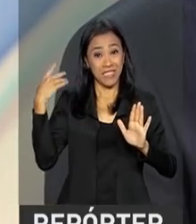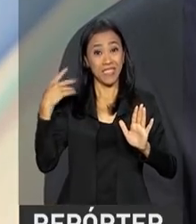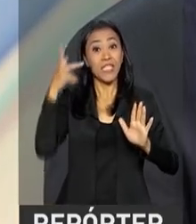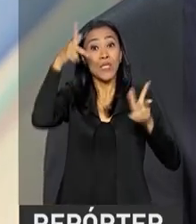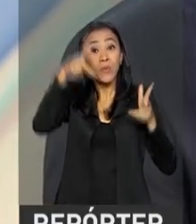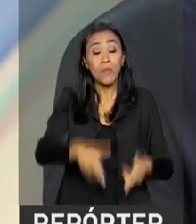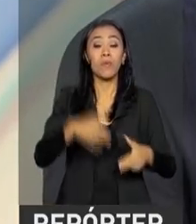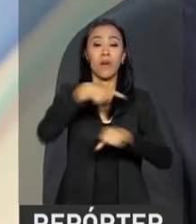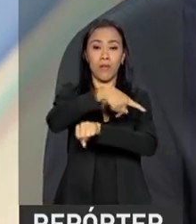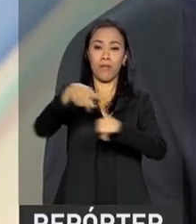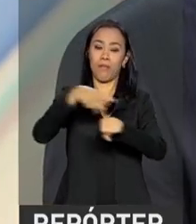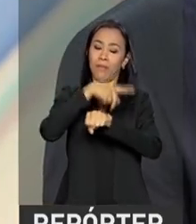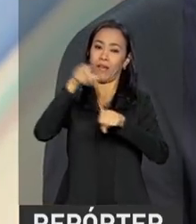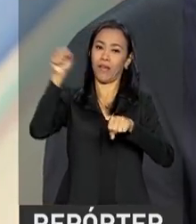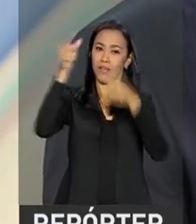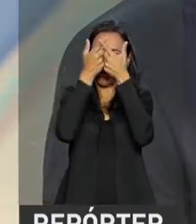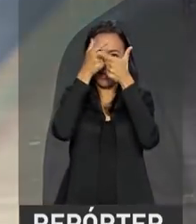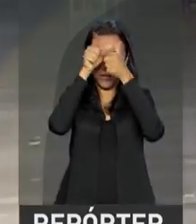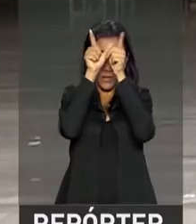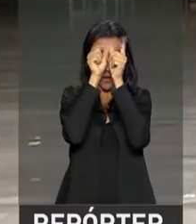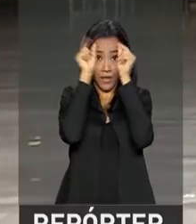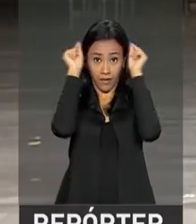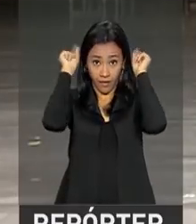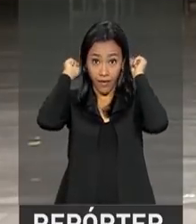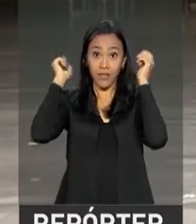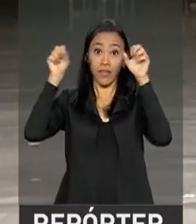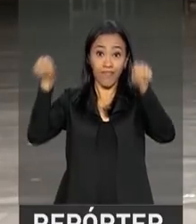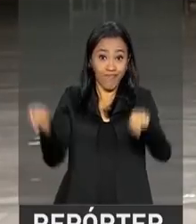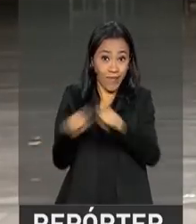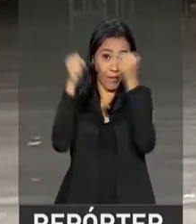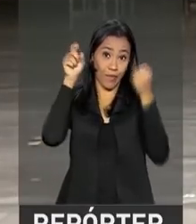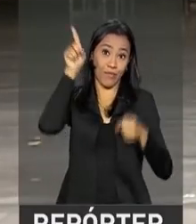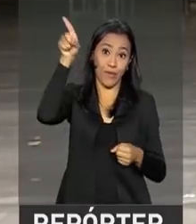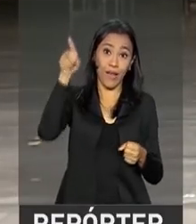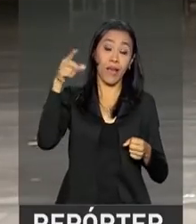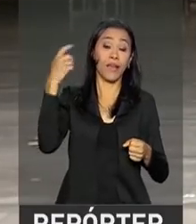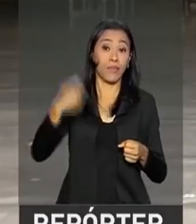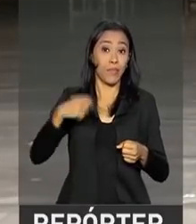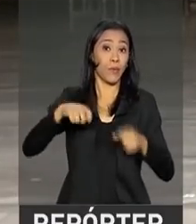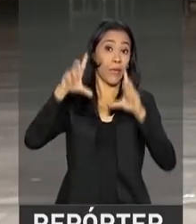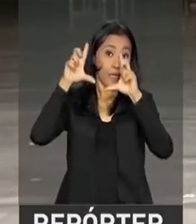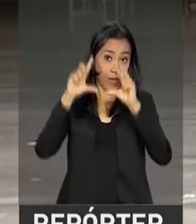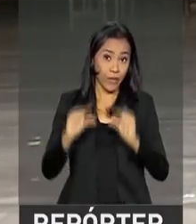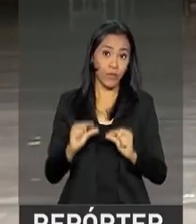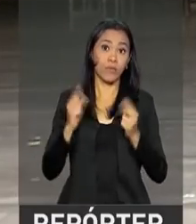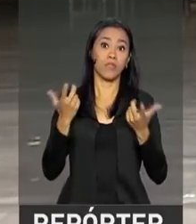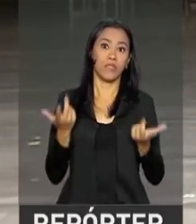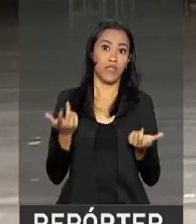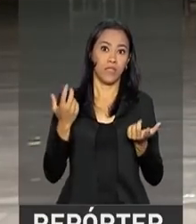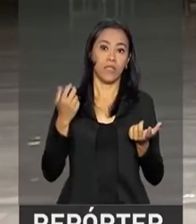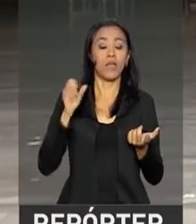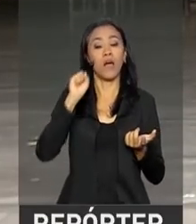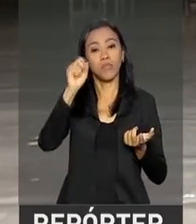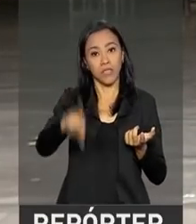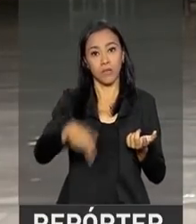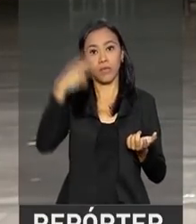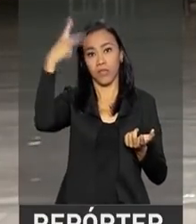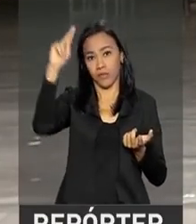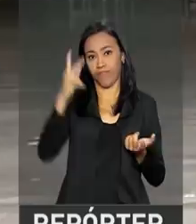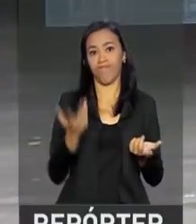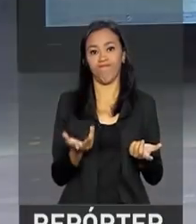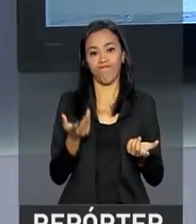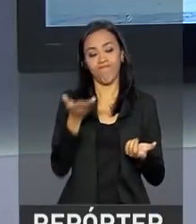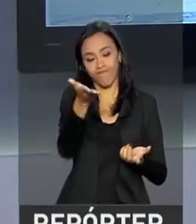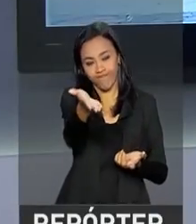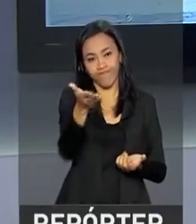a da grécia onde o governo precisou reduzir a quantidade eo valor dos benefícios previdenciários com